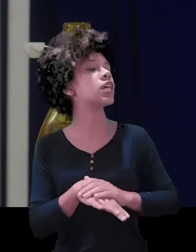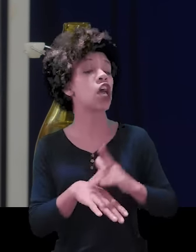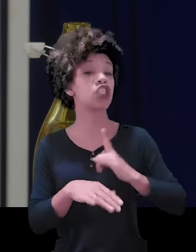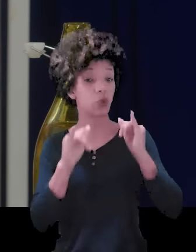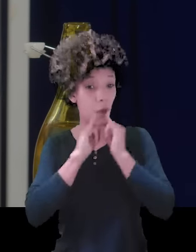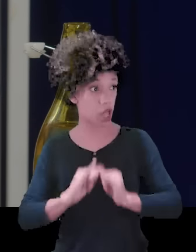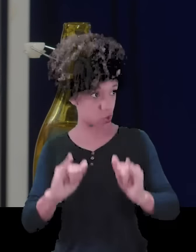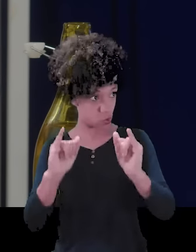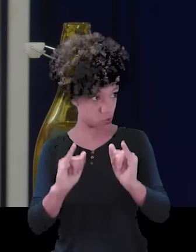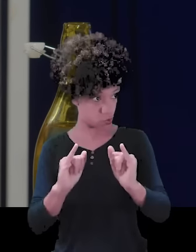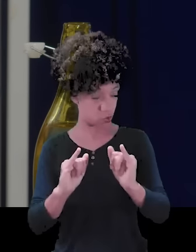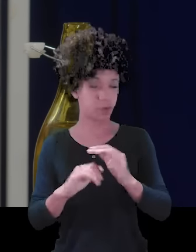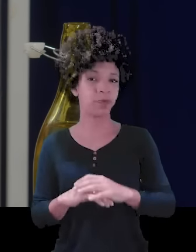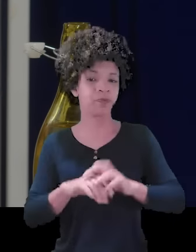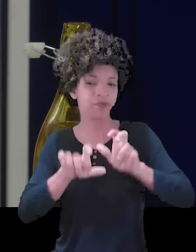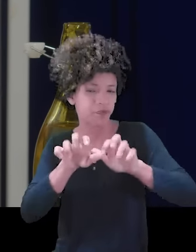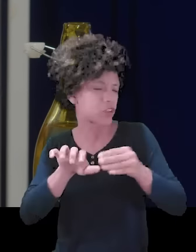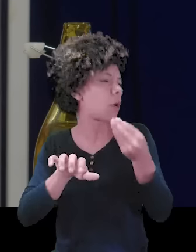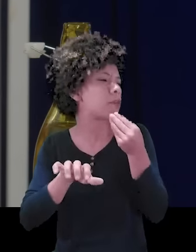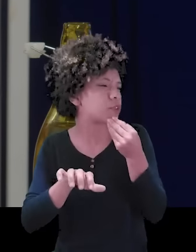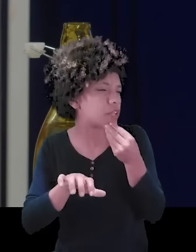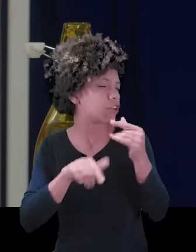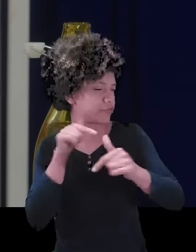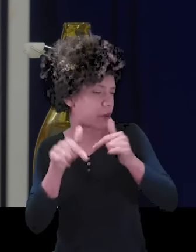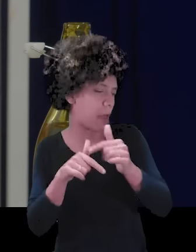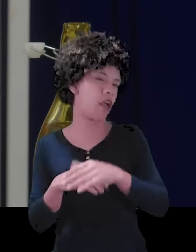fazer um anúncio de oportunidade